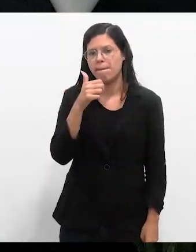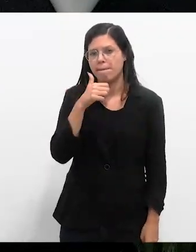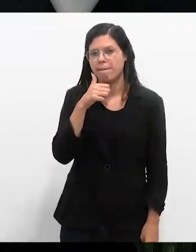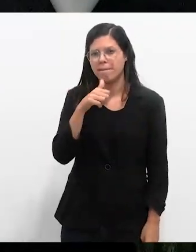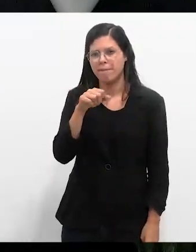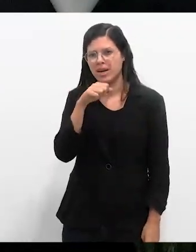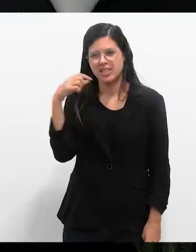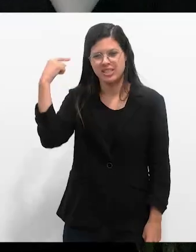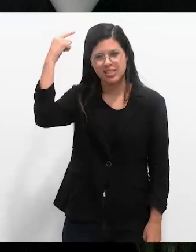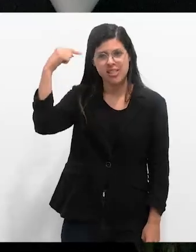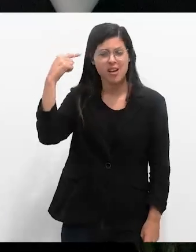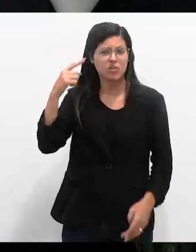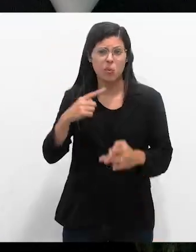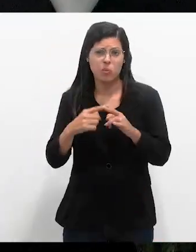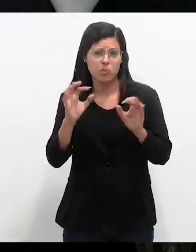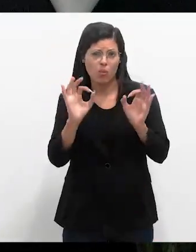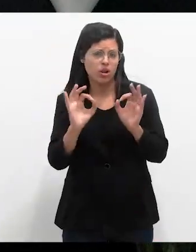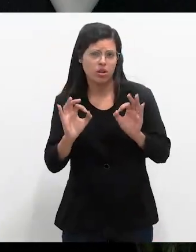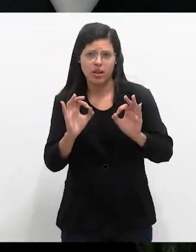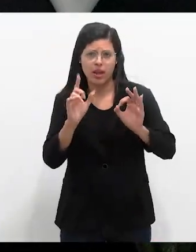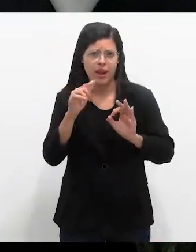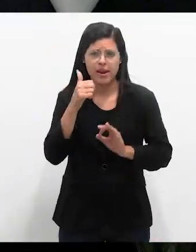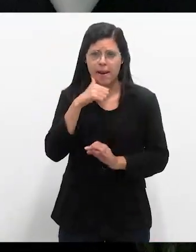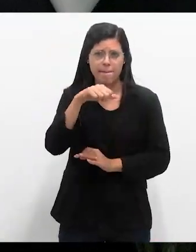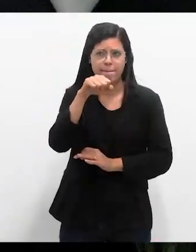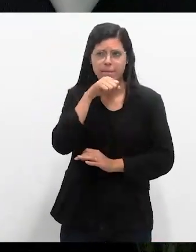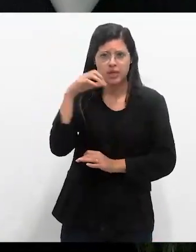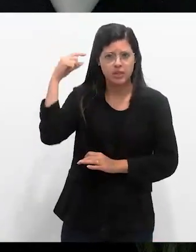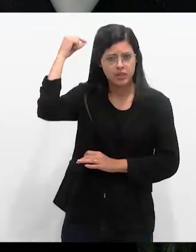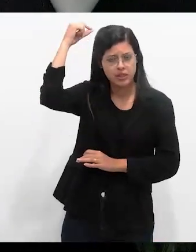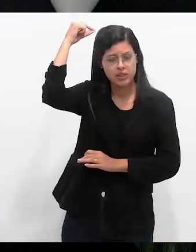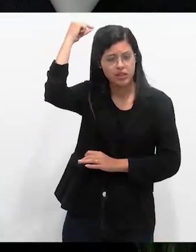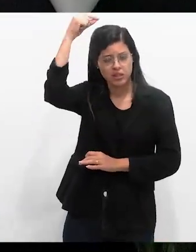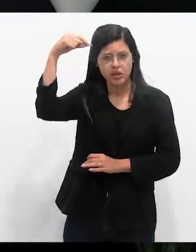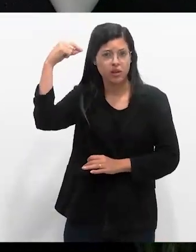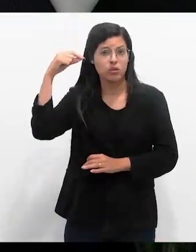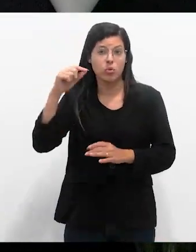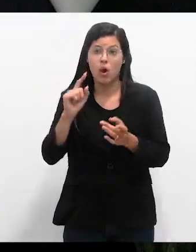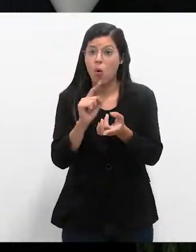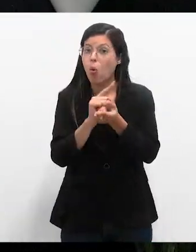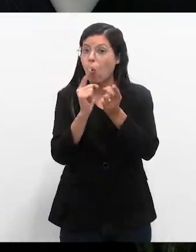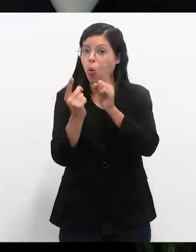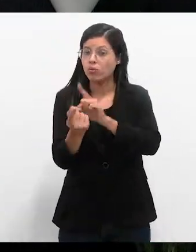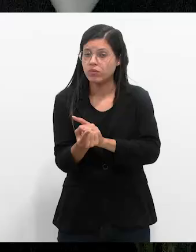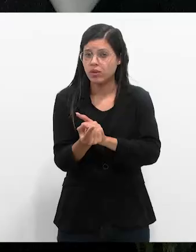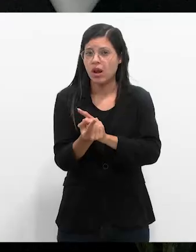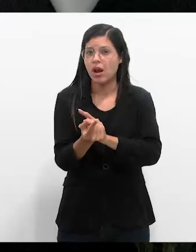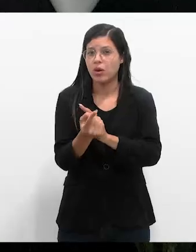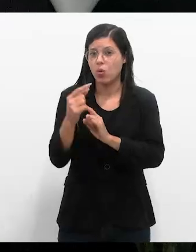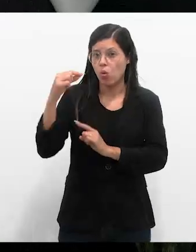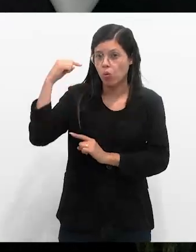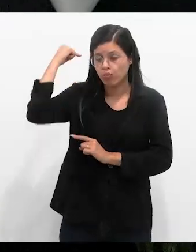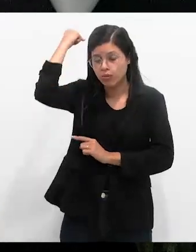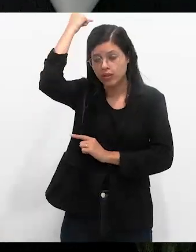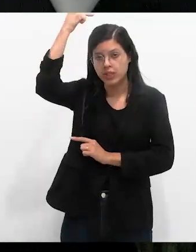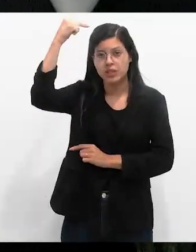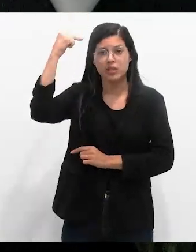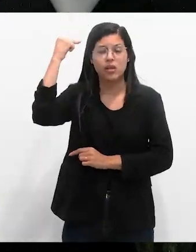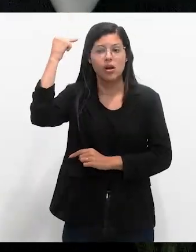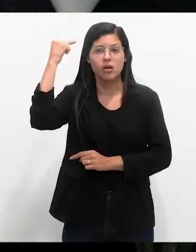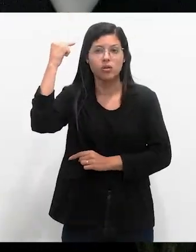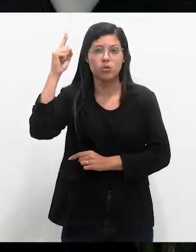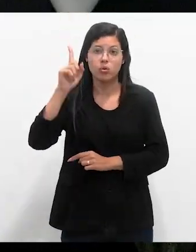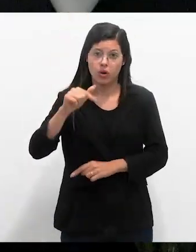de santo, pai de santo, porque ninguém é mãe de santo nenhum, nem pai de santo nenhum. É ao contrário, o